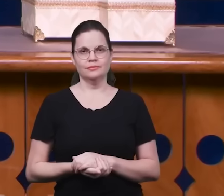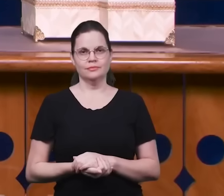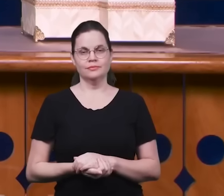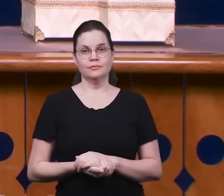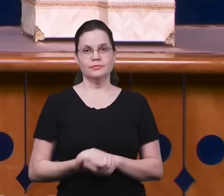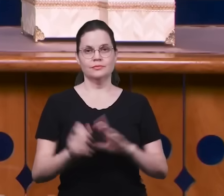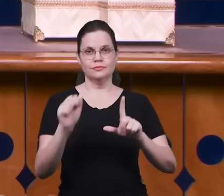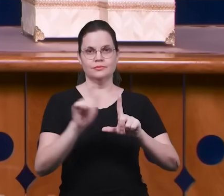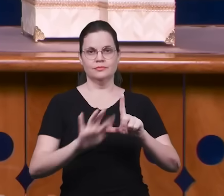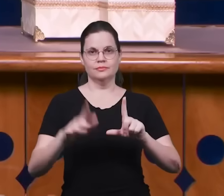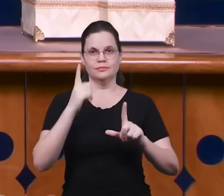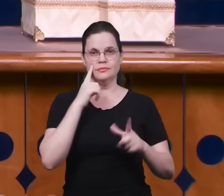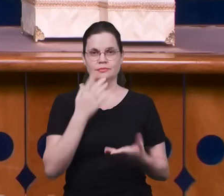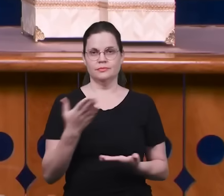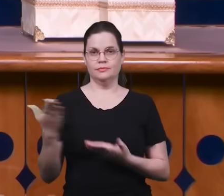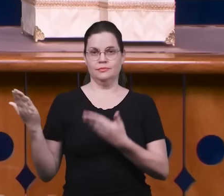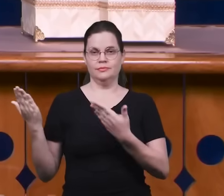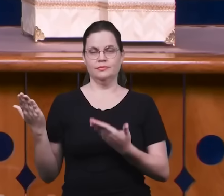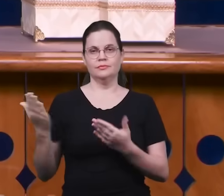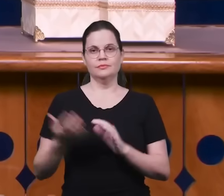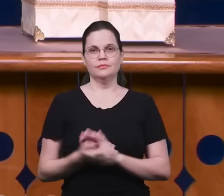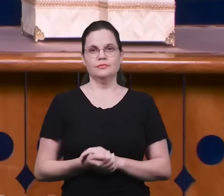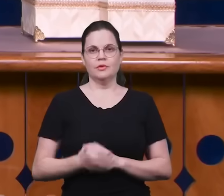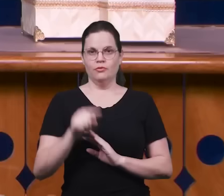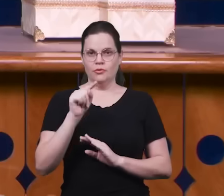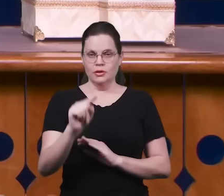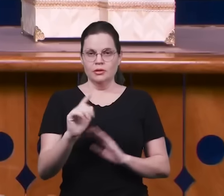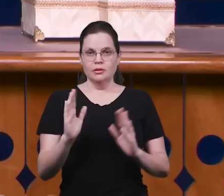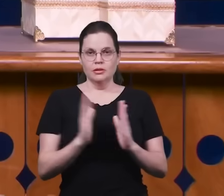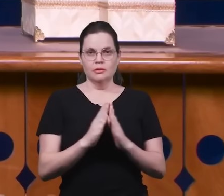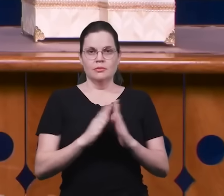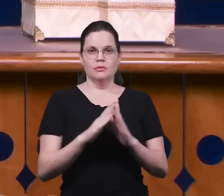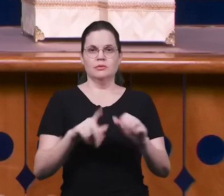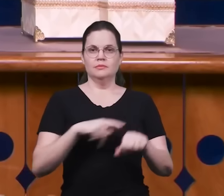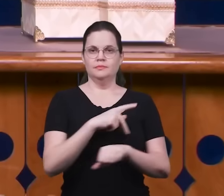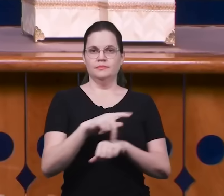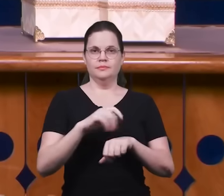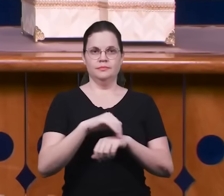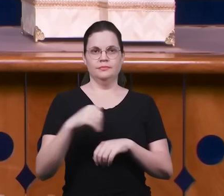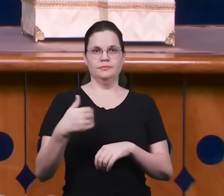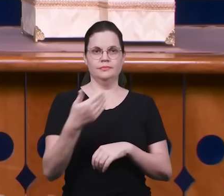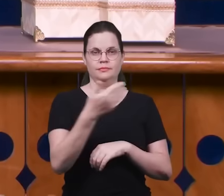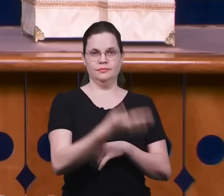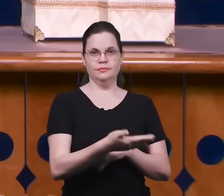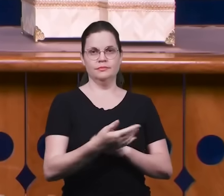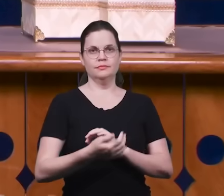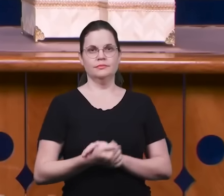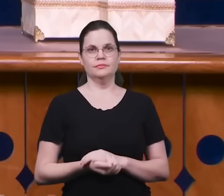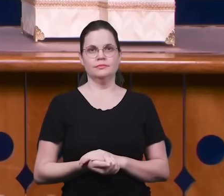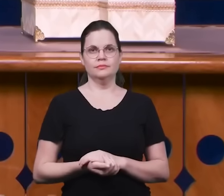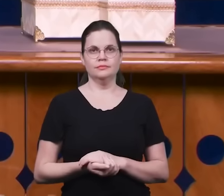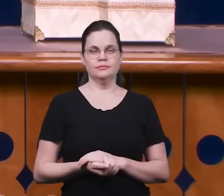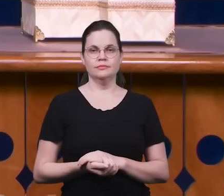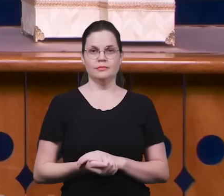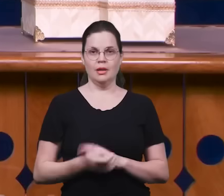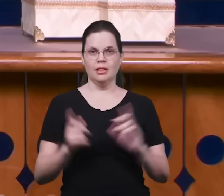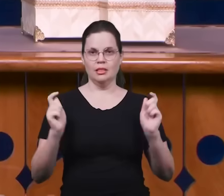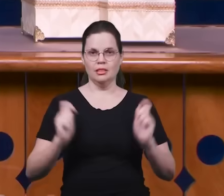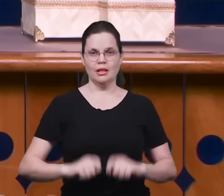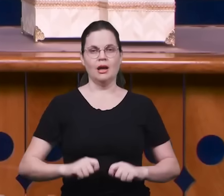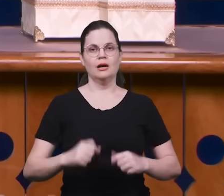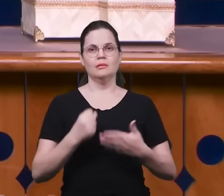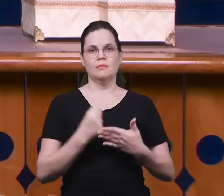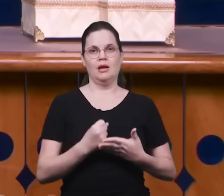Code vai direcionar o senhor, a senhora, a uma